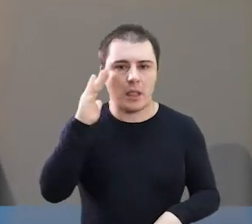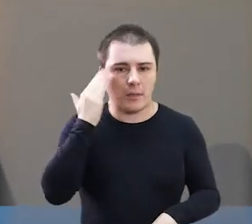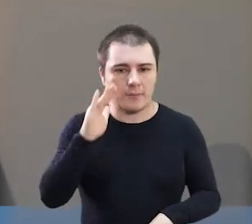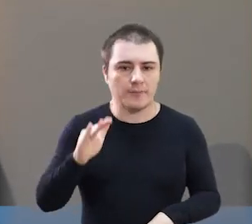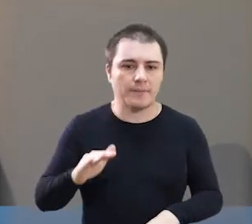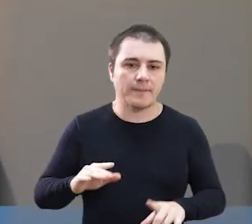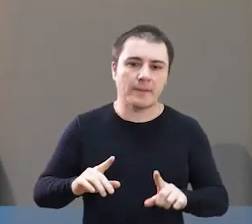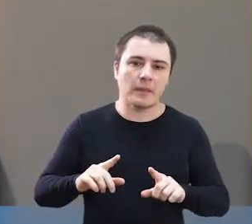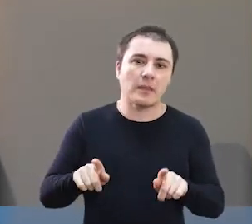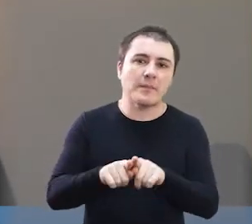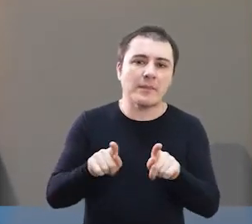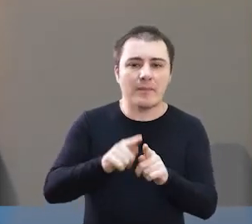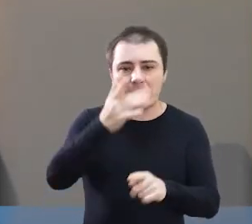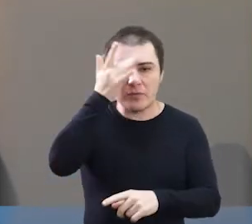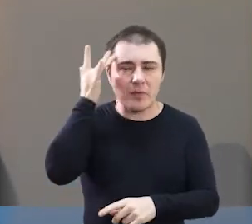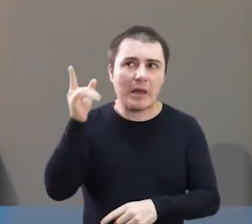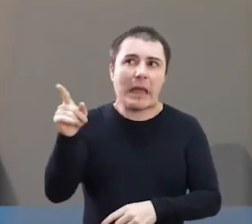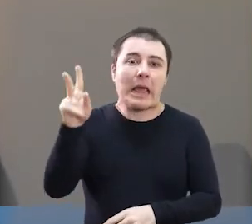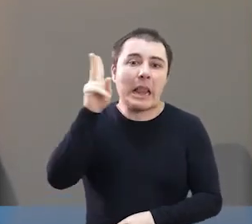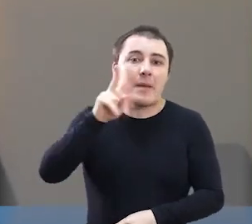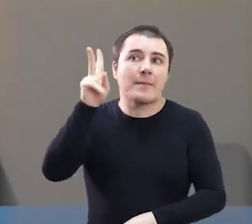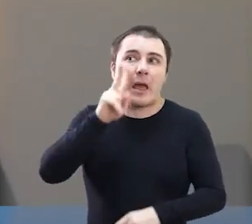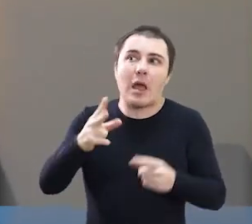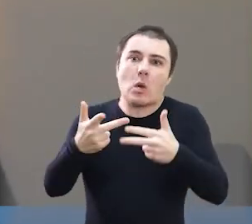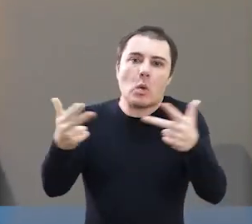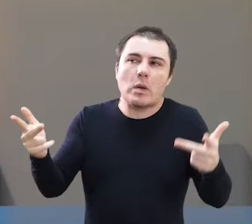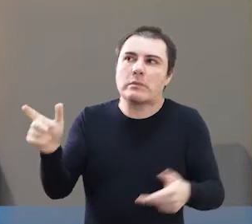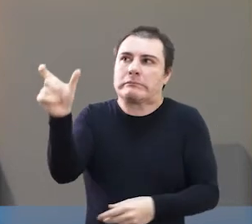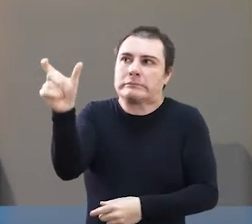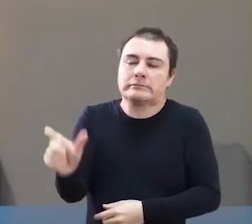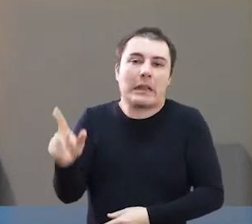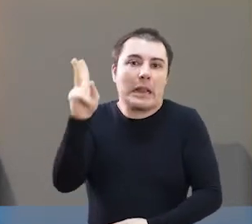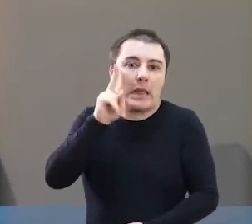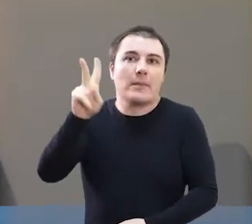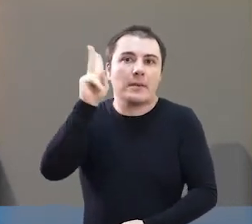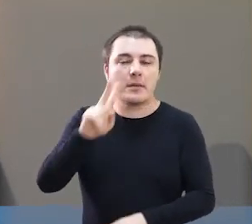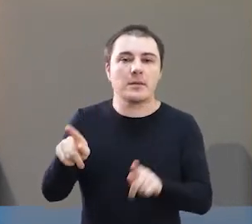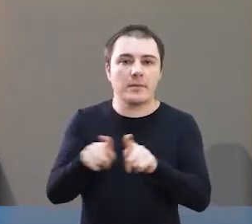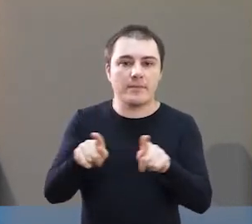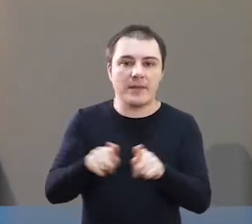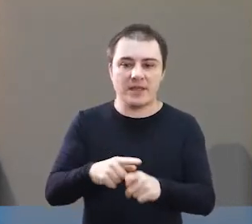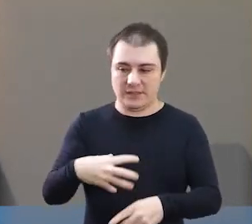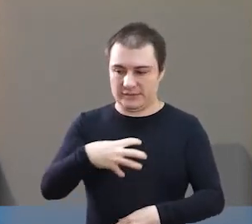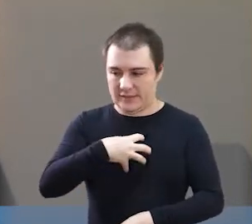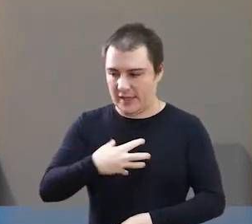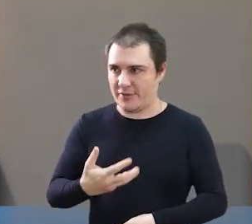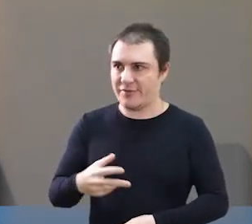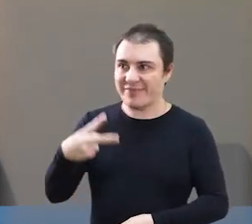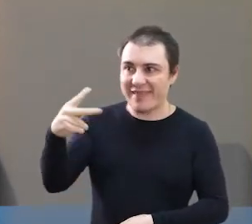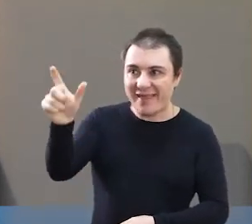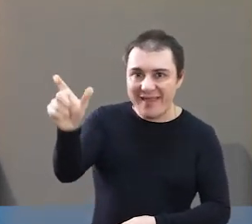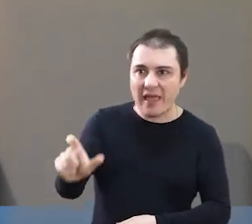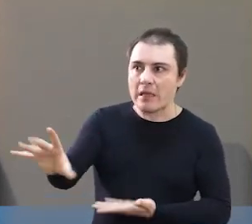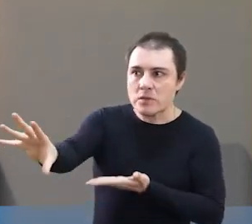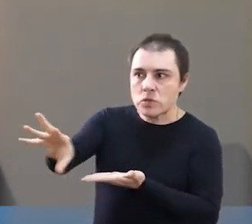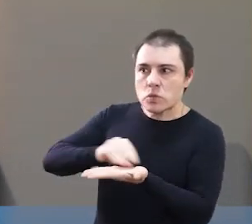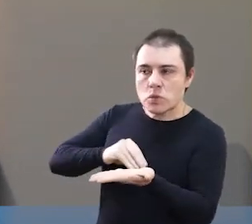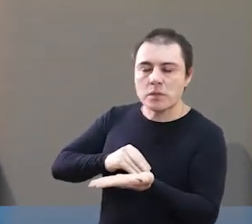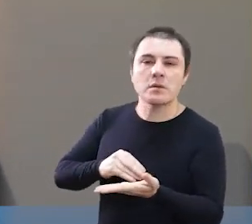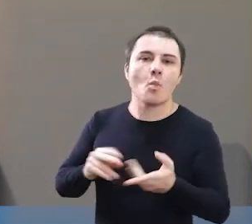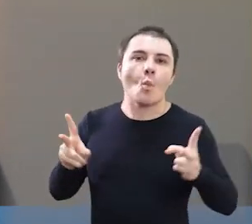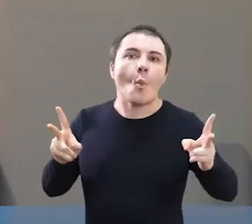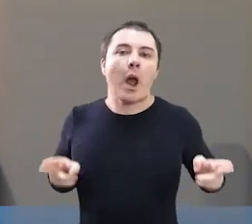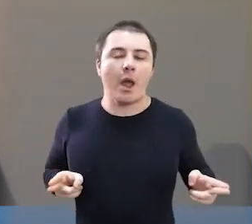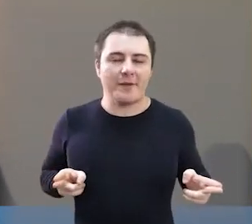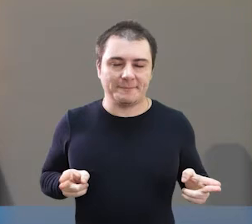outras que não, que elas querem lembrar da pessoa que faleceu o tempo todo, elas começam até a introjetar algum tipo de manias, maneira de falar, ou